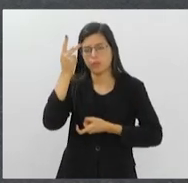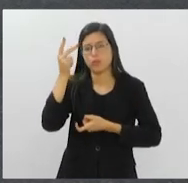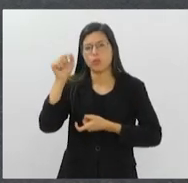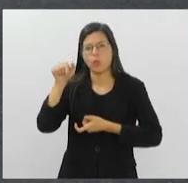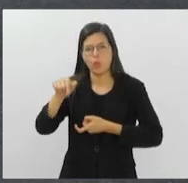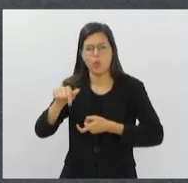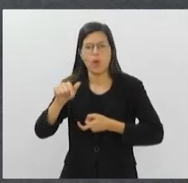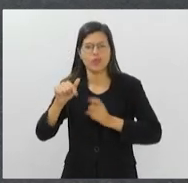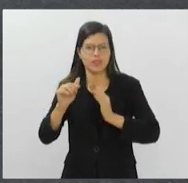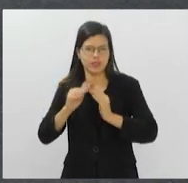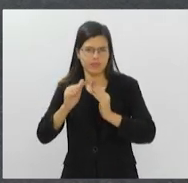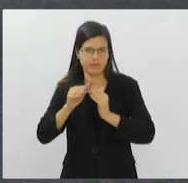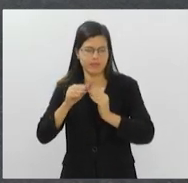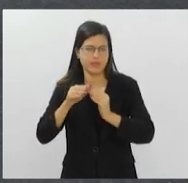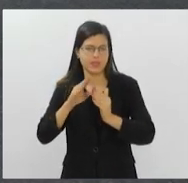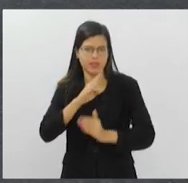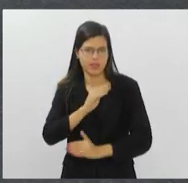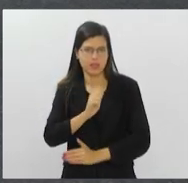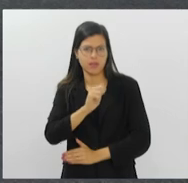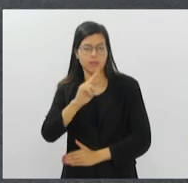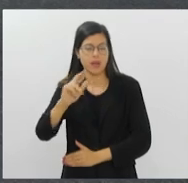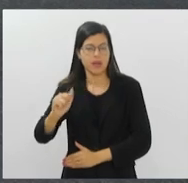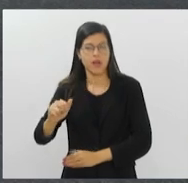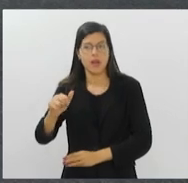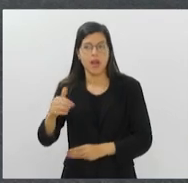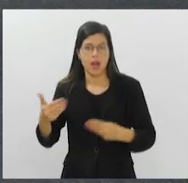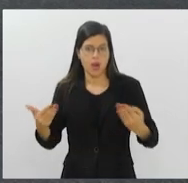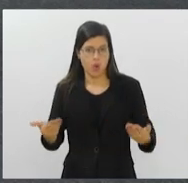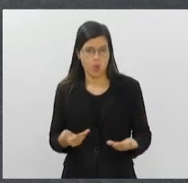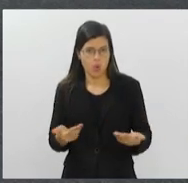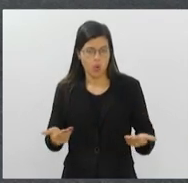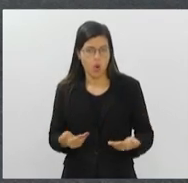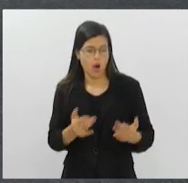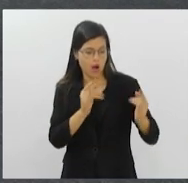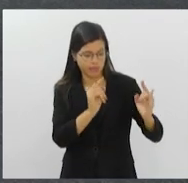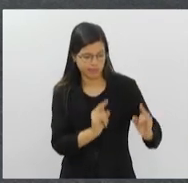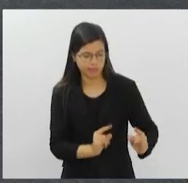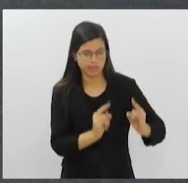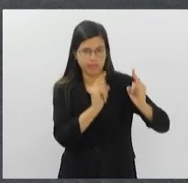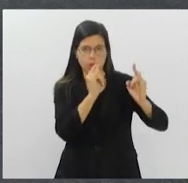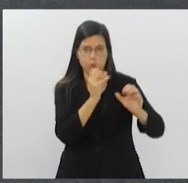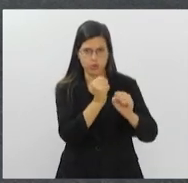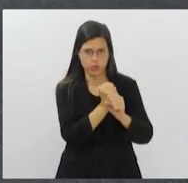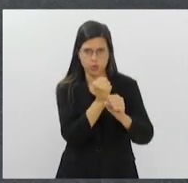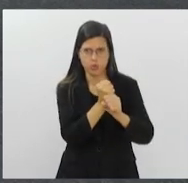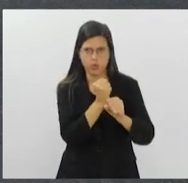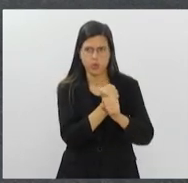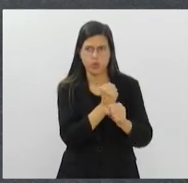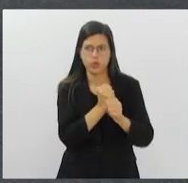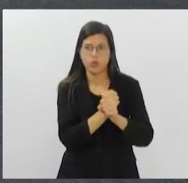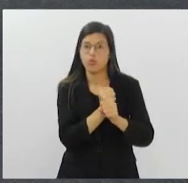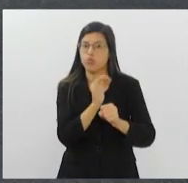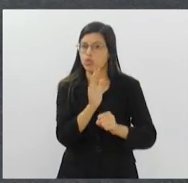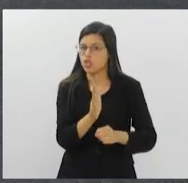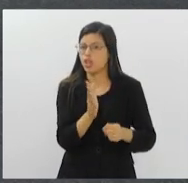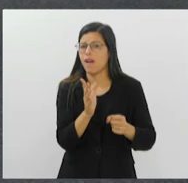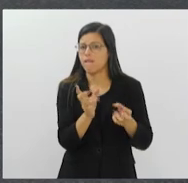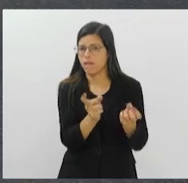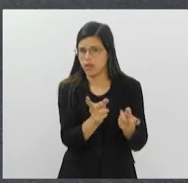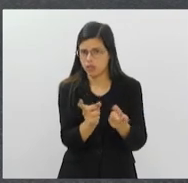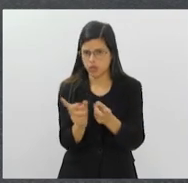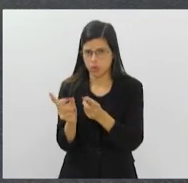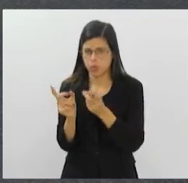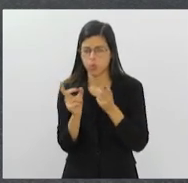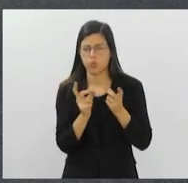Excelência. E agora um empreendimento que está para ser construído, já tem vendido algumas